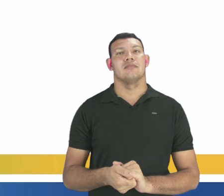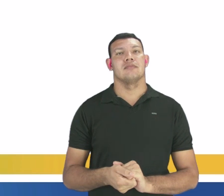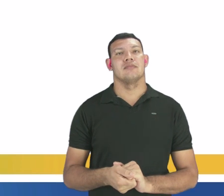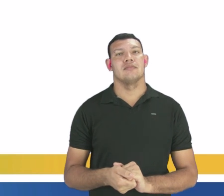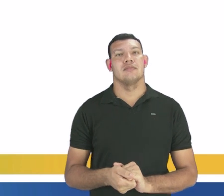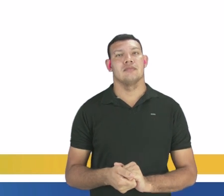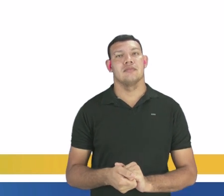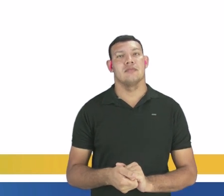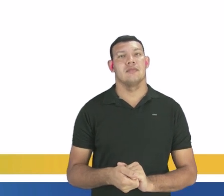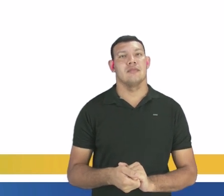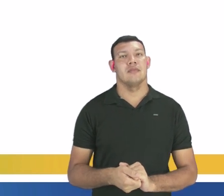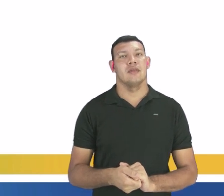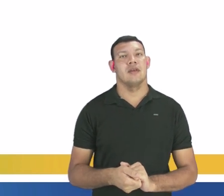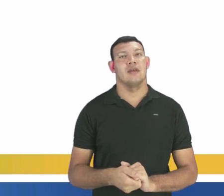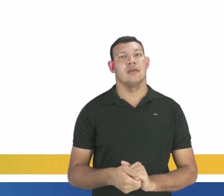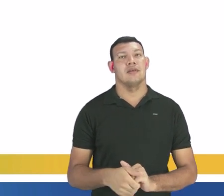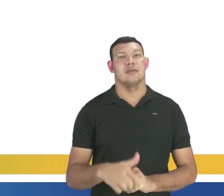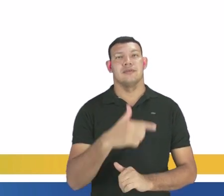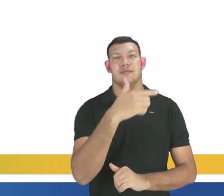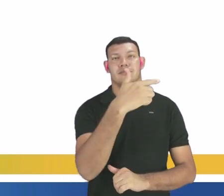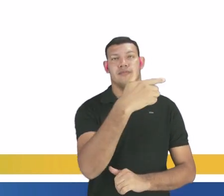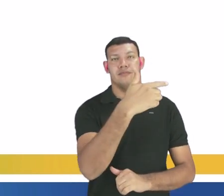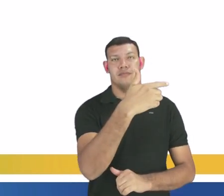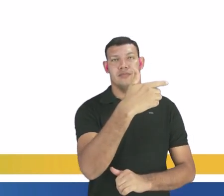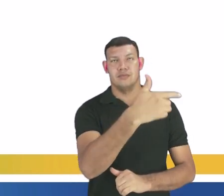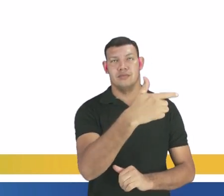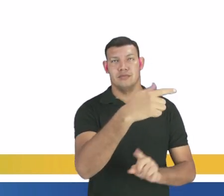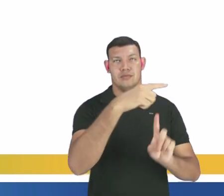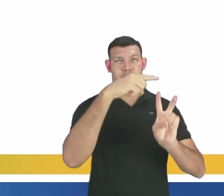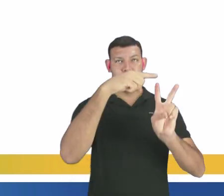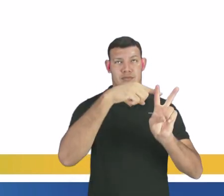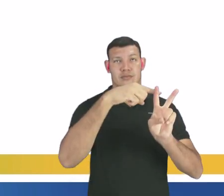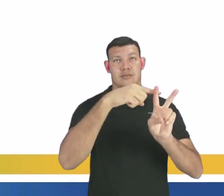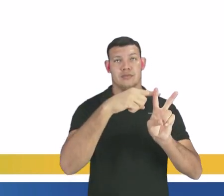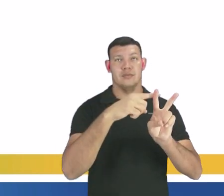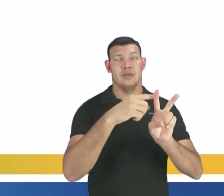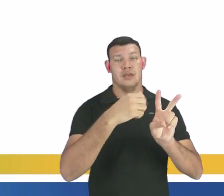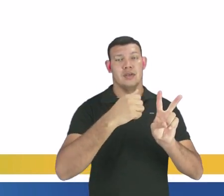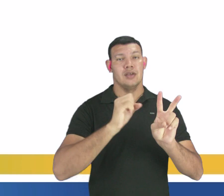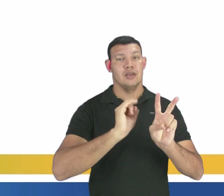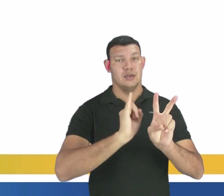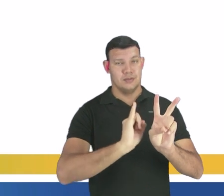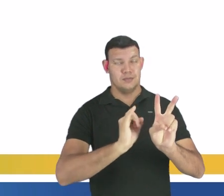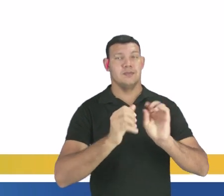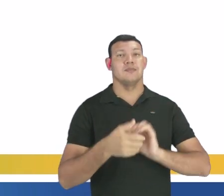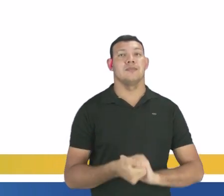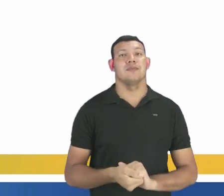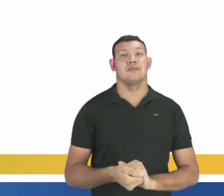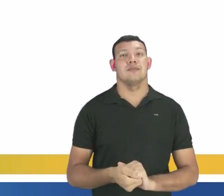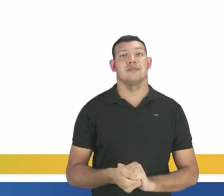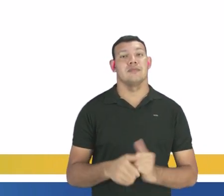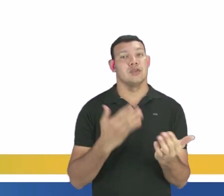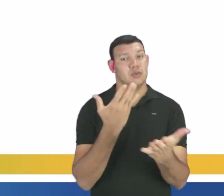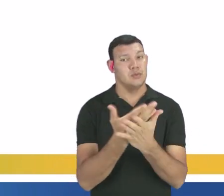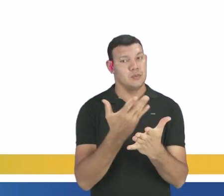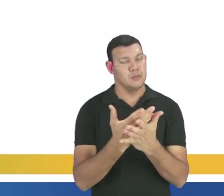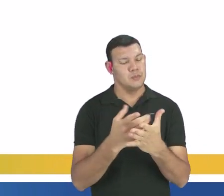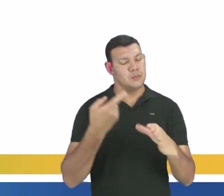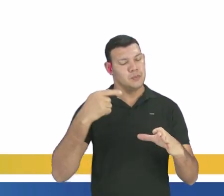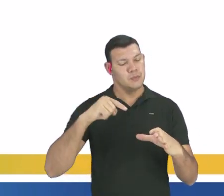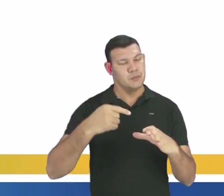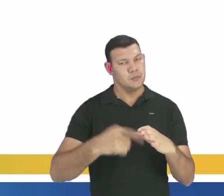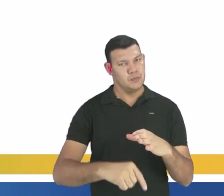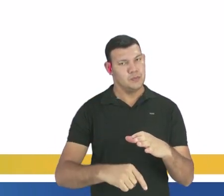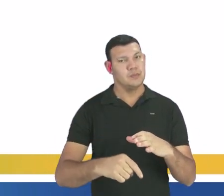você volta lá nos números complexos e dá uma estudadinha acerca desse conjunto. Quando você